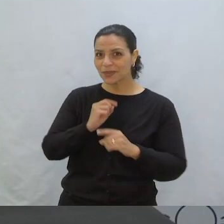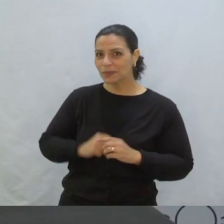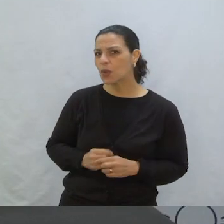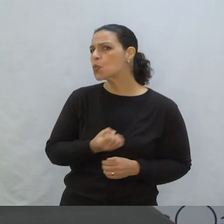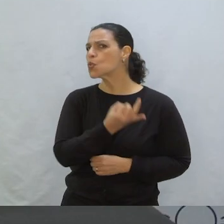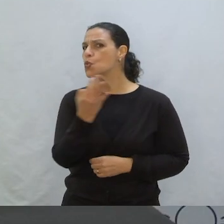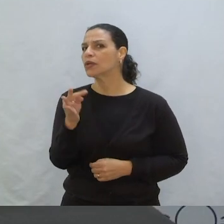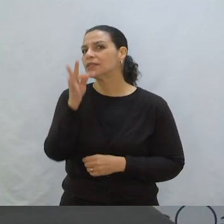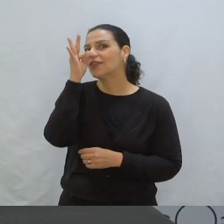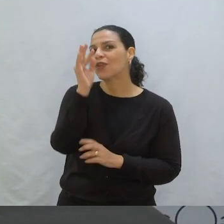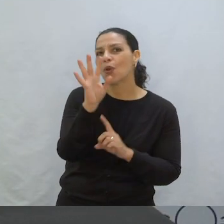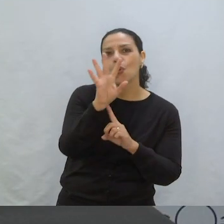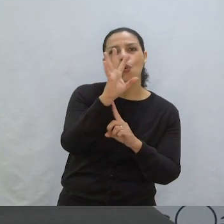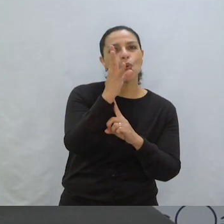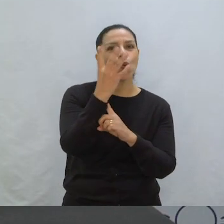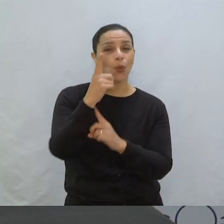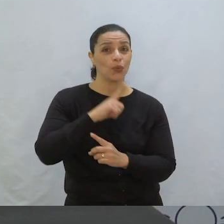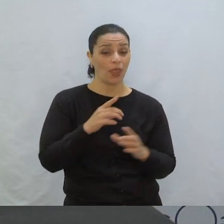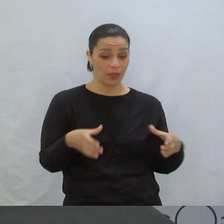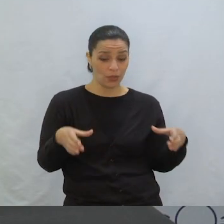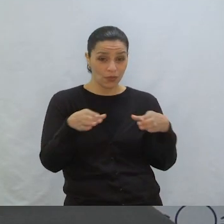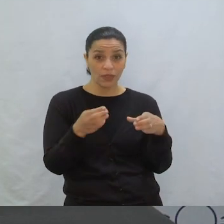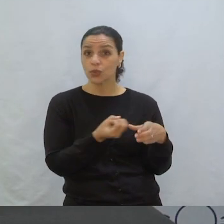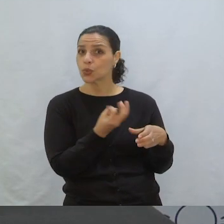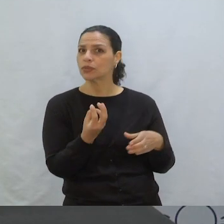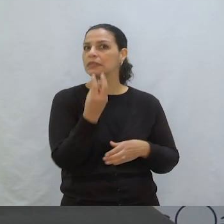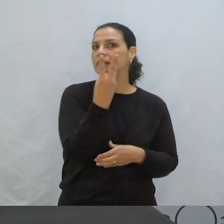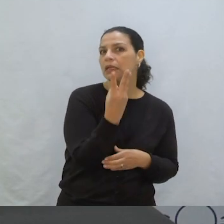Conseguiu descobrir quantos girassóis há no vaso?